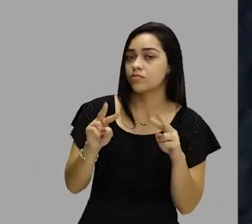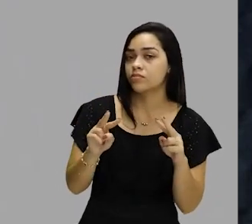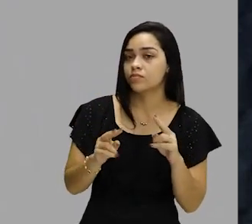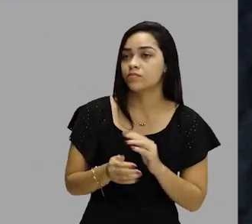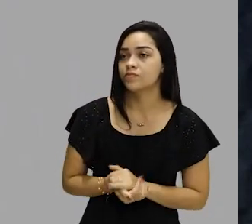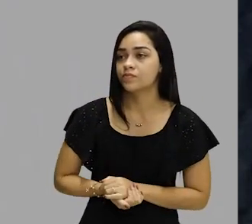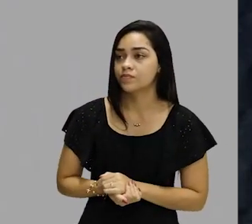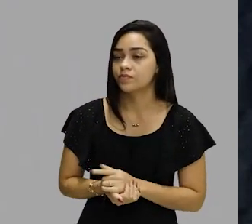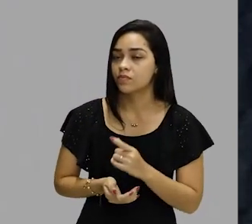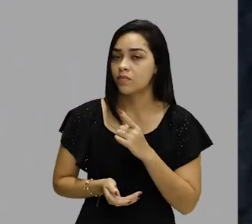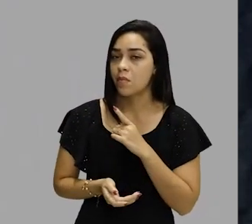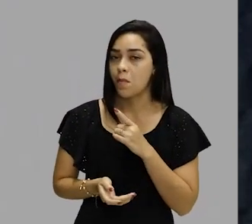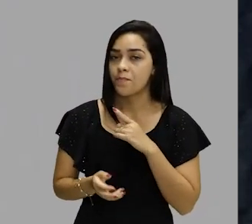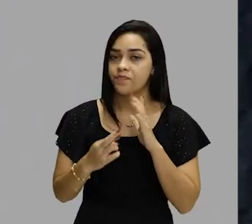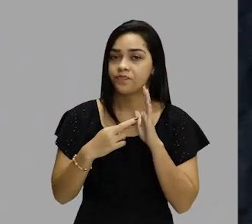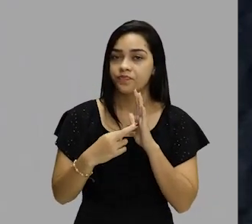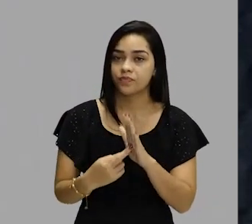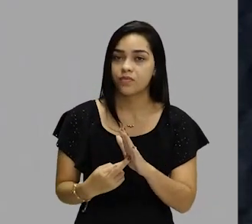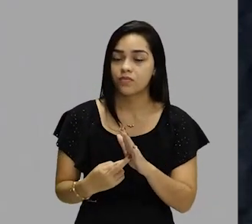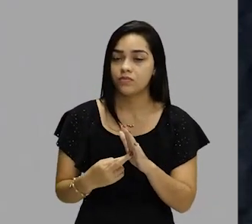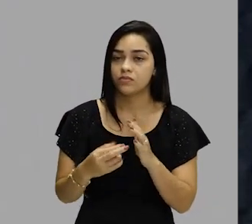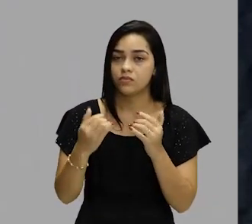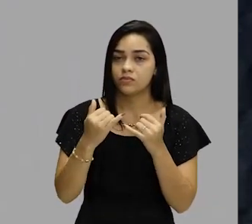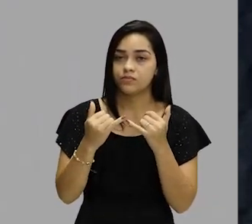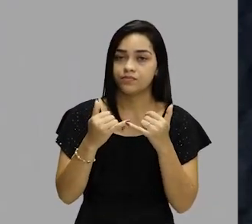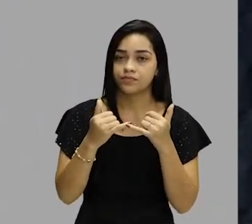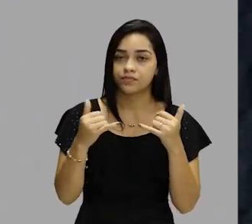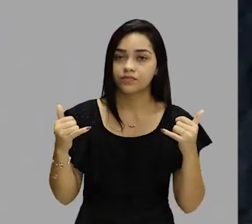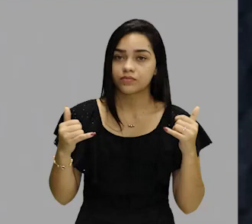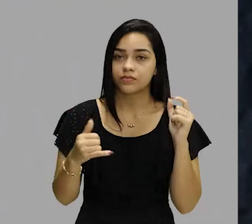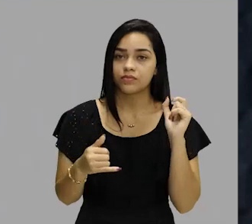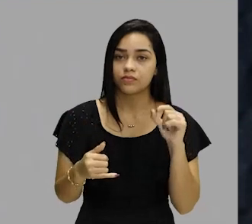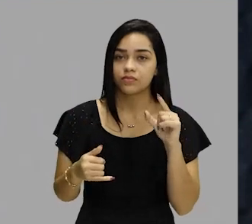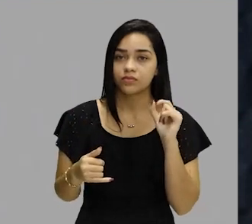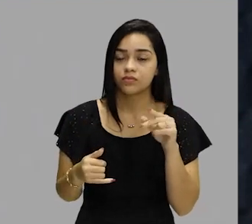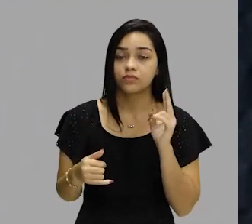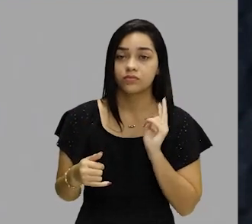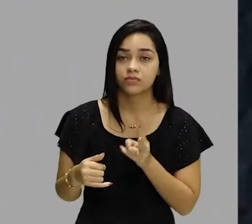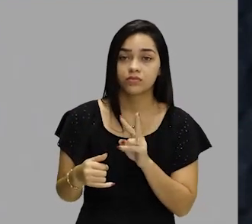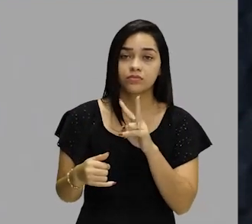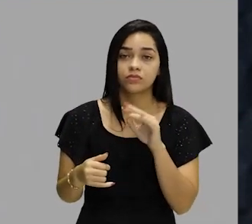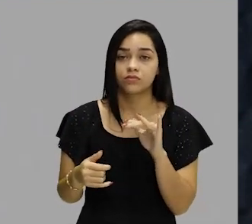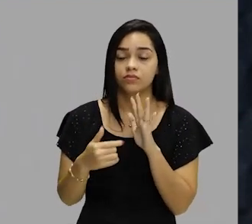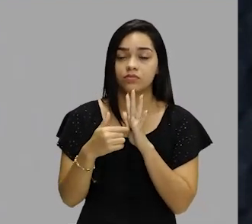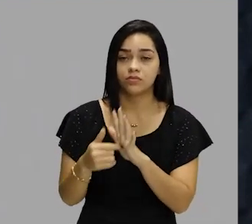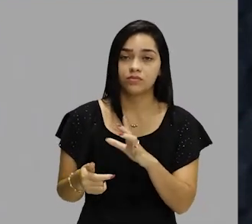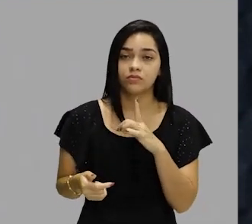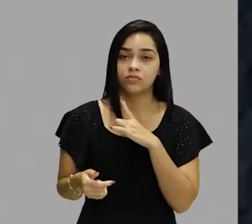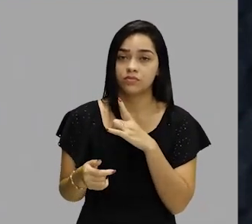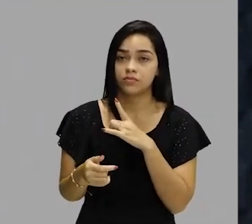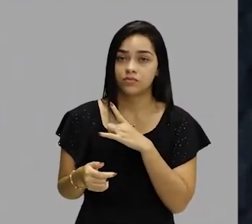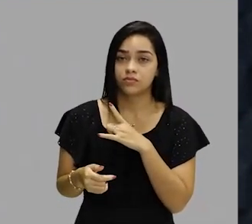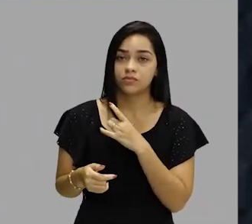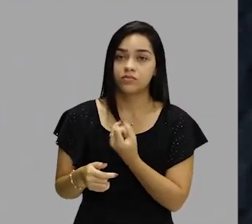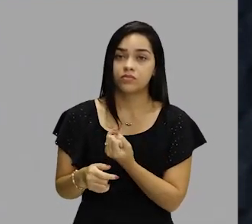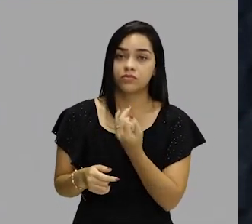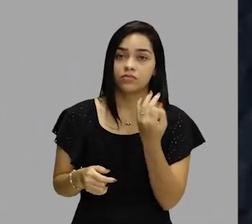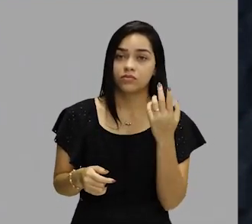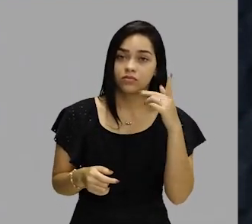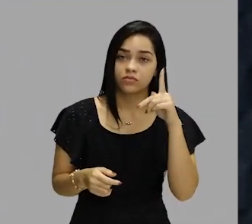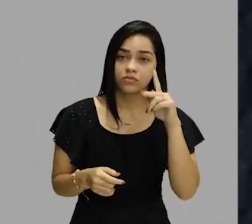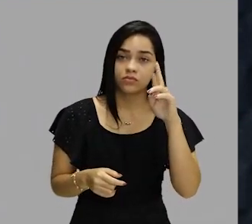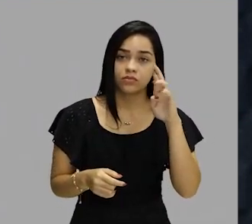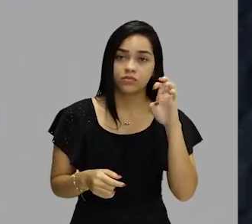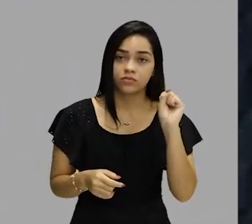das presas, que está representado pela linha azul, ele sempre vai mostrar que tem uma maior quantidade de presas